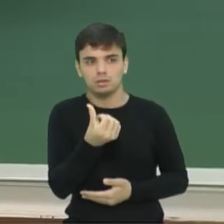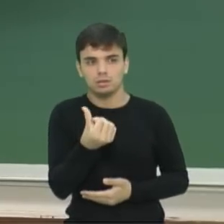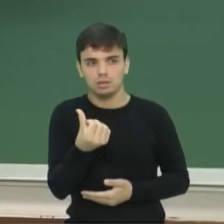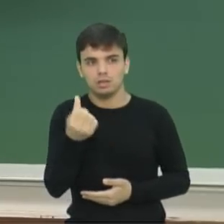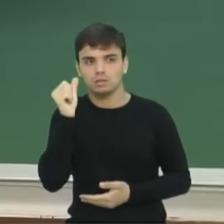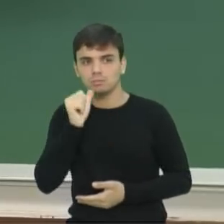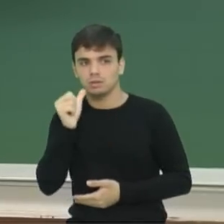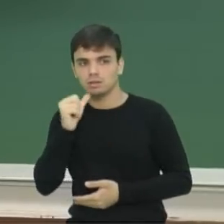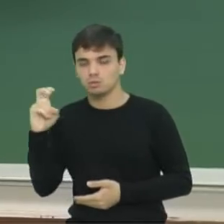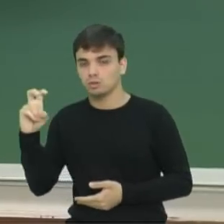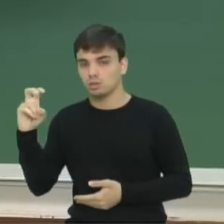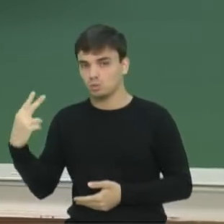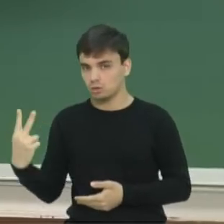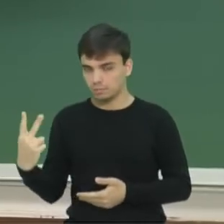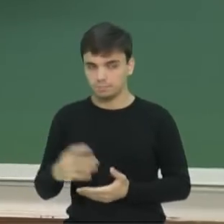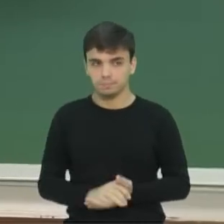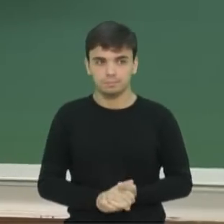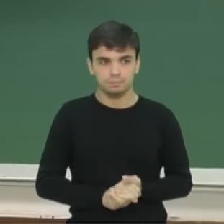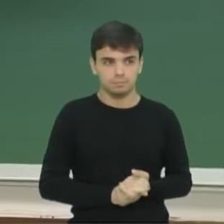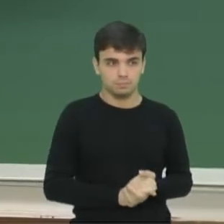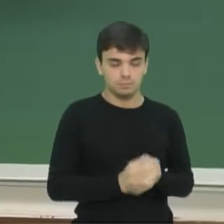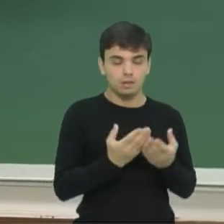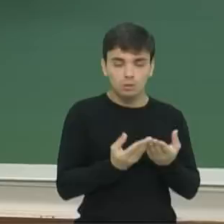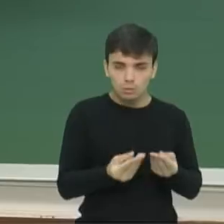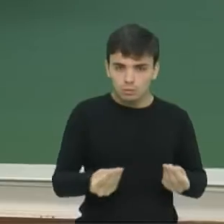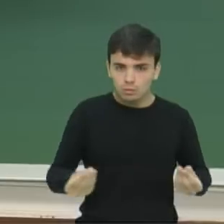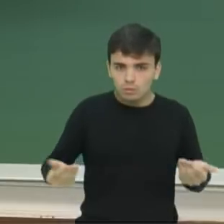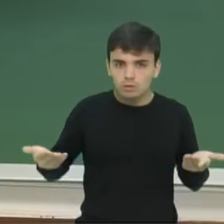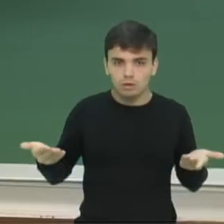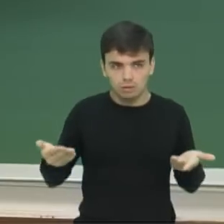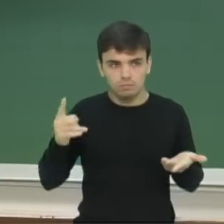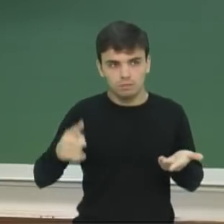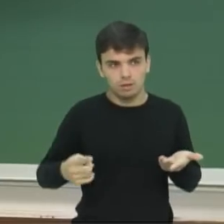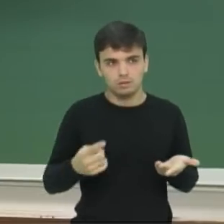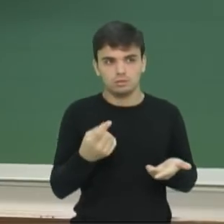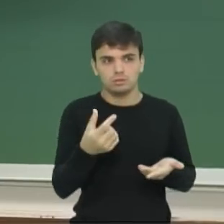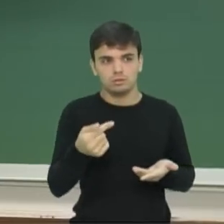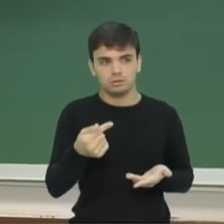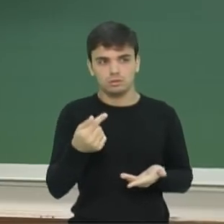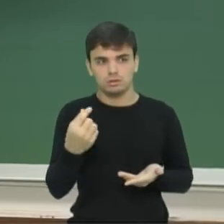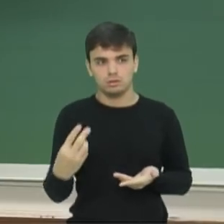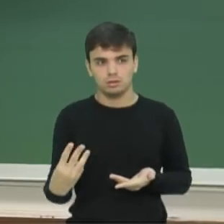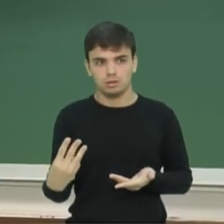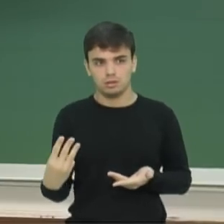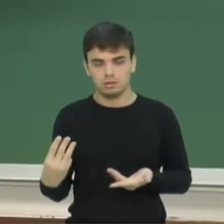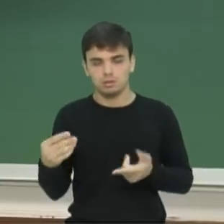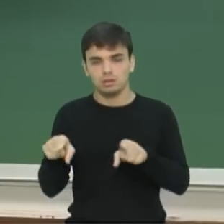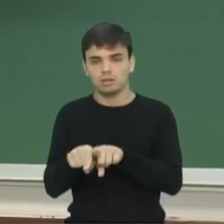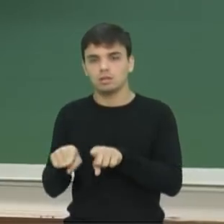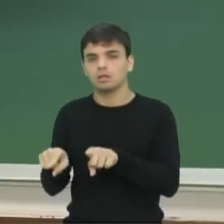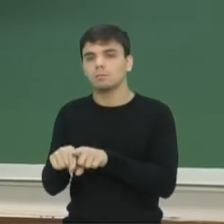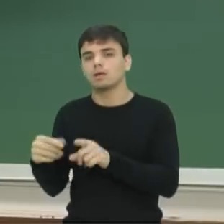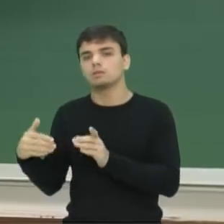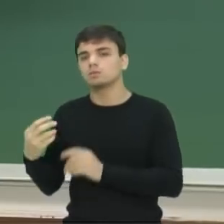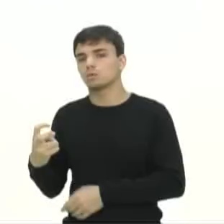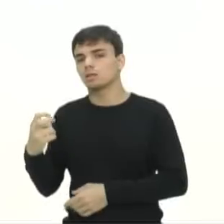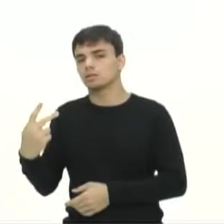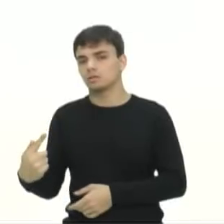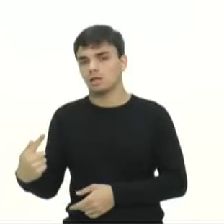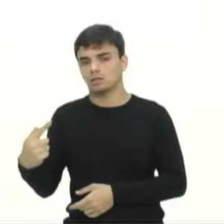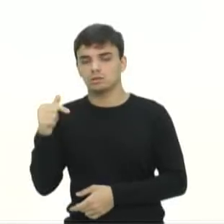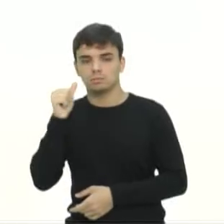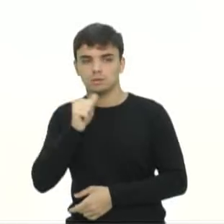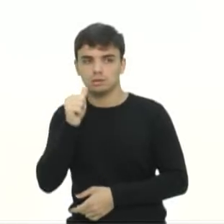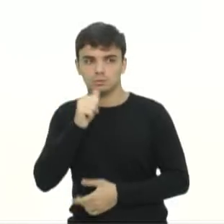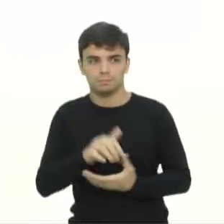feminino. O leve até 73 no masculino, até 57 no feminino. O meio